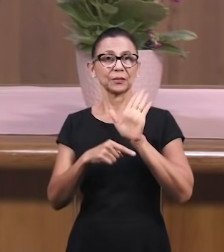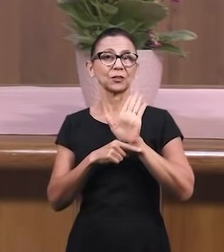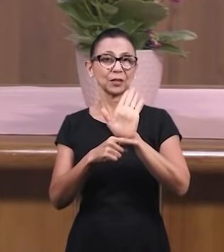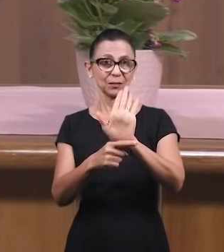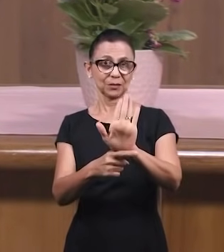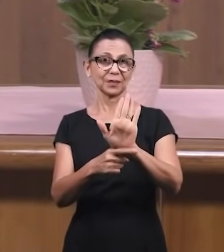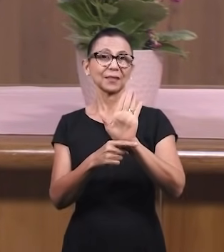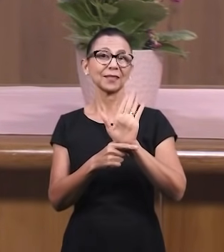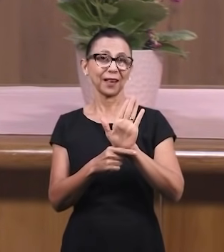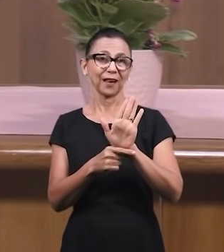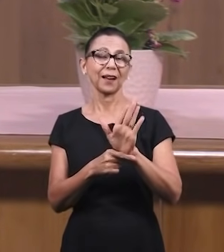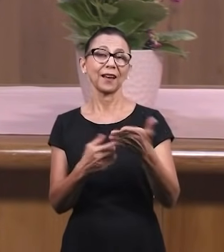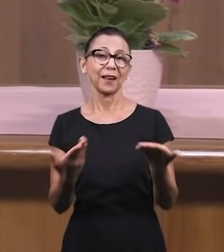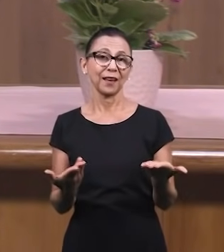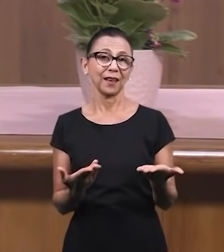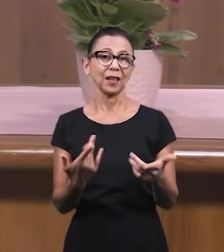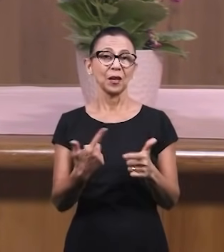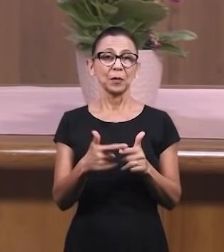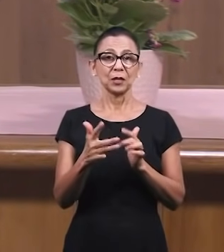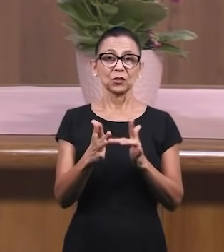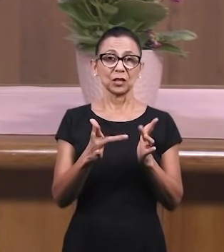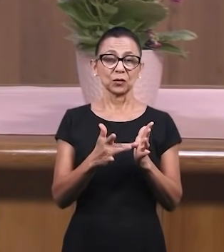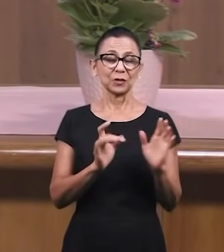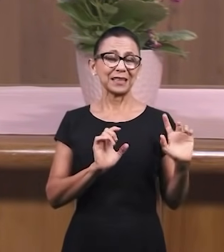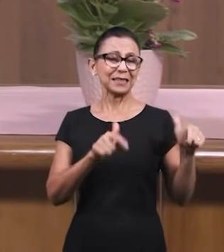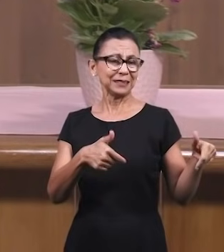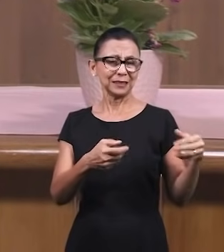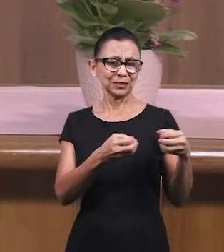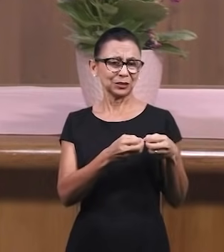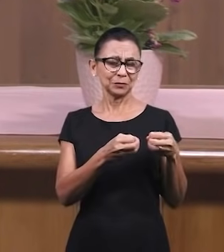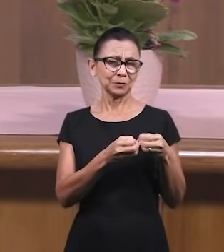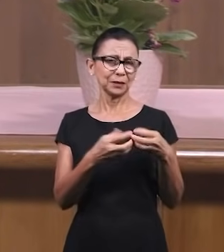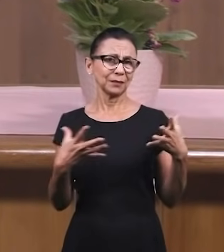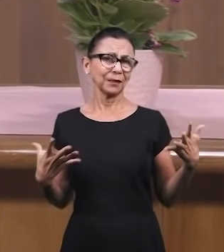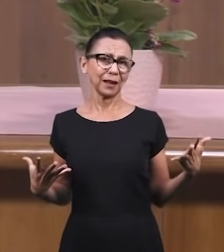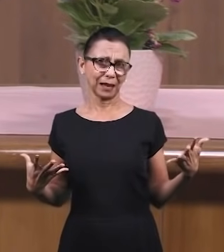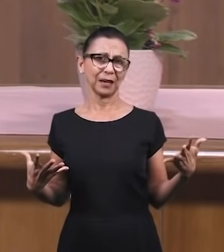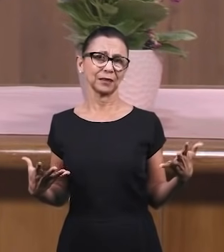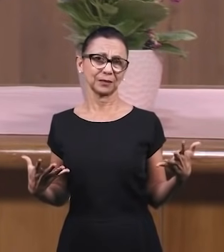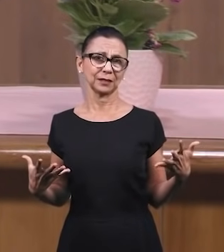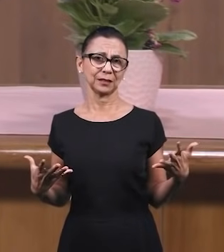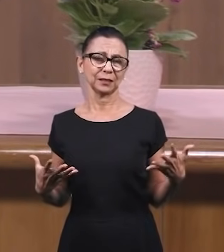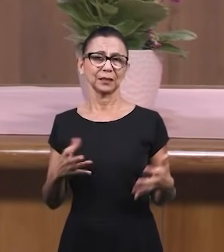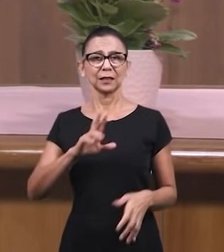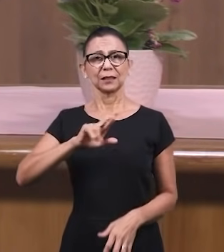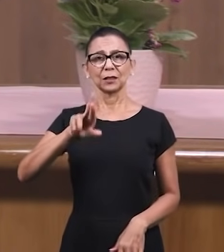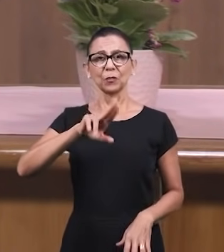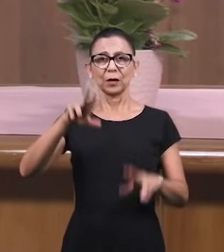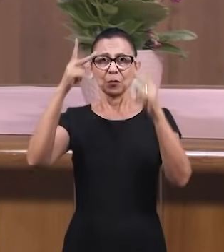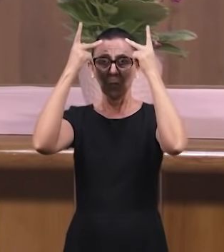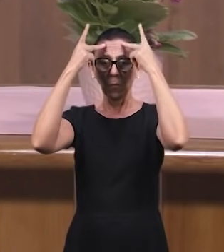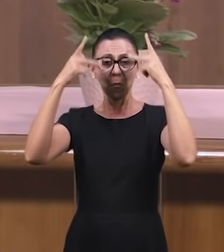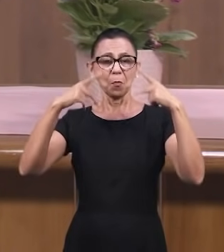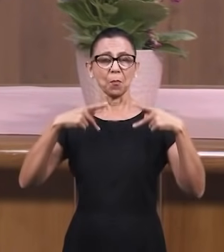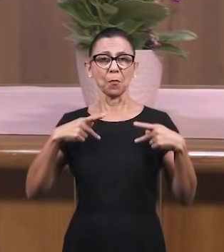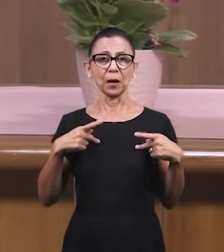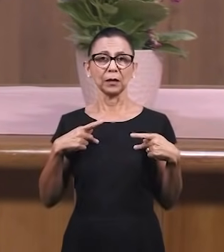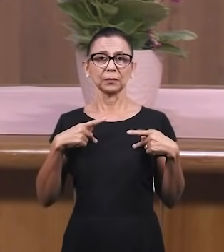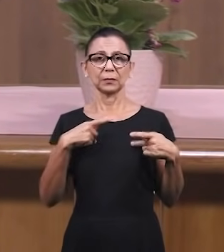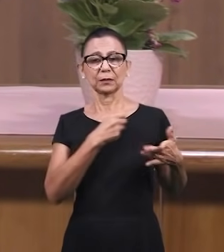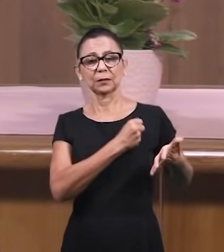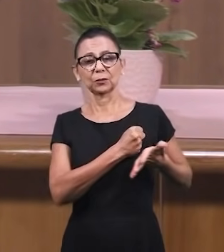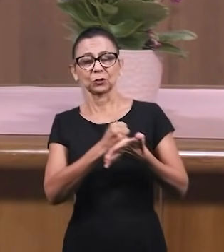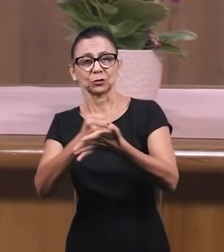Jesus não fez força, porque era milagre. O milagre não é necessariamente algo que seja humano. O milagre